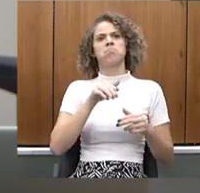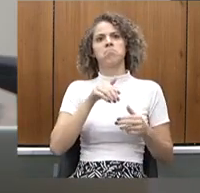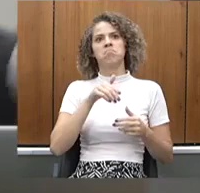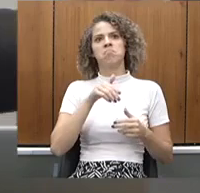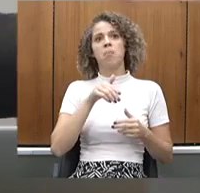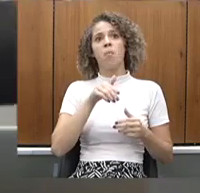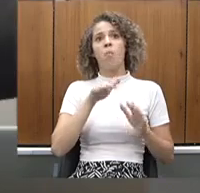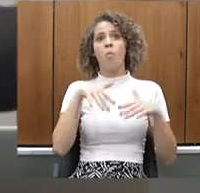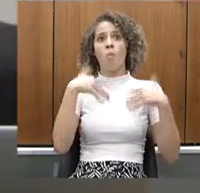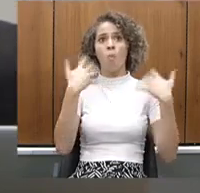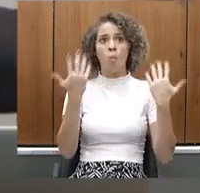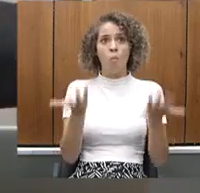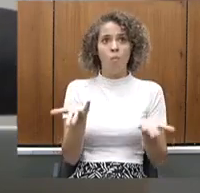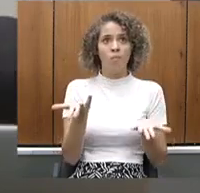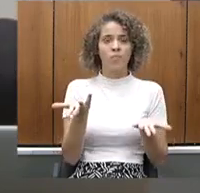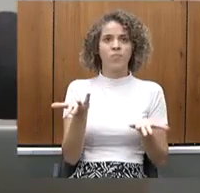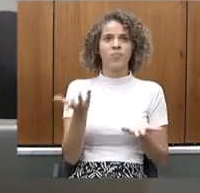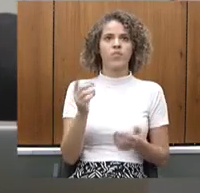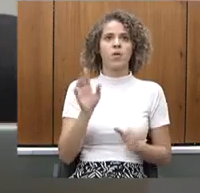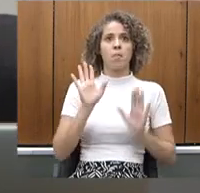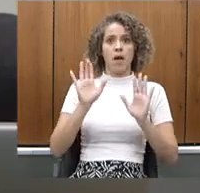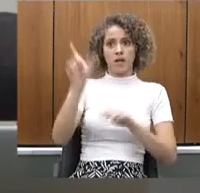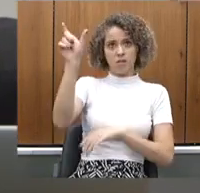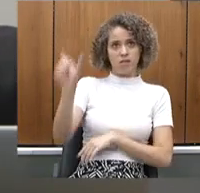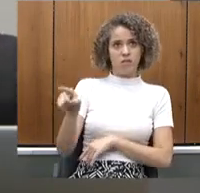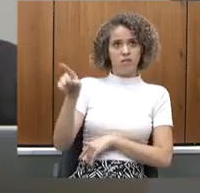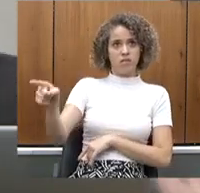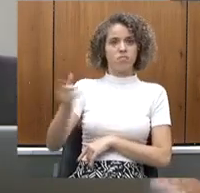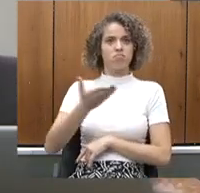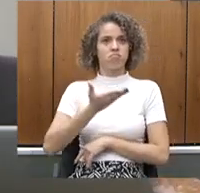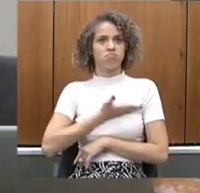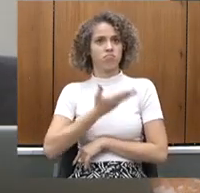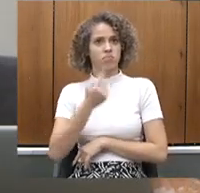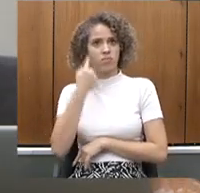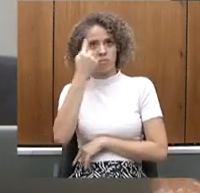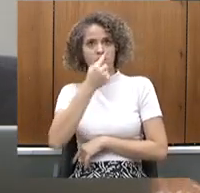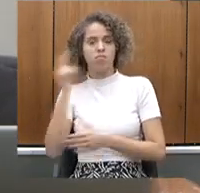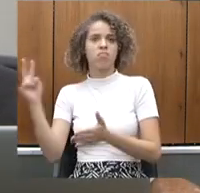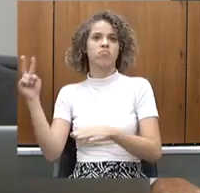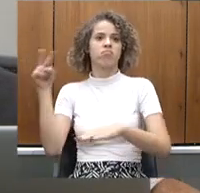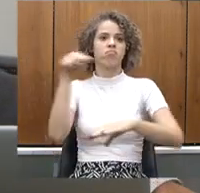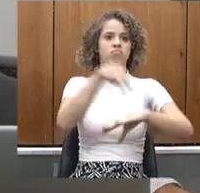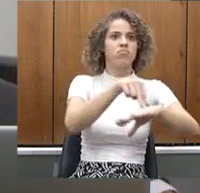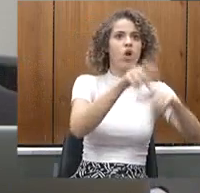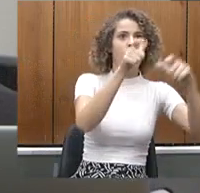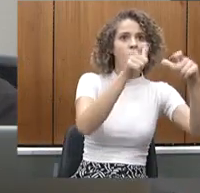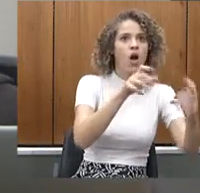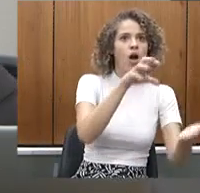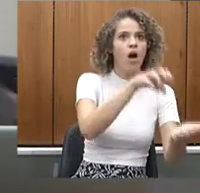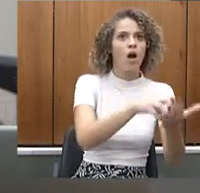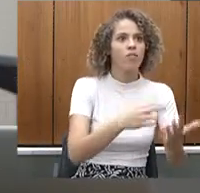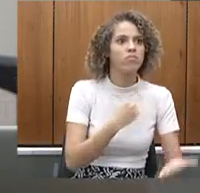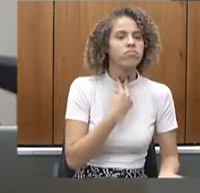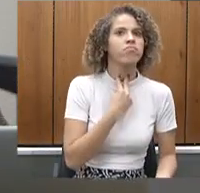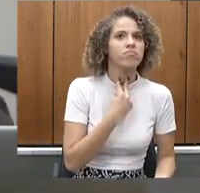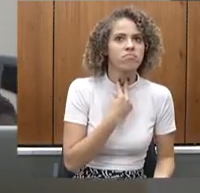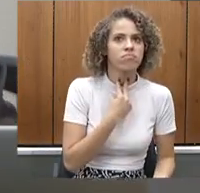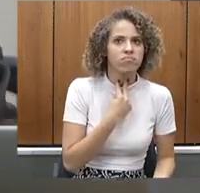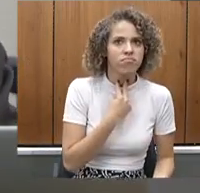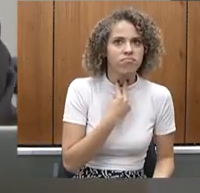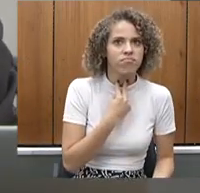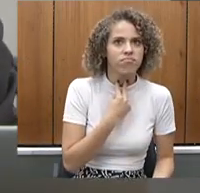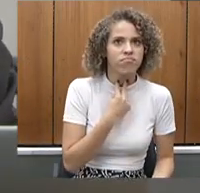então quando o nosso colega Deputado Antônio Carlos Arantes pisa lá na base ele é pressionado